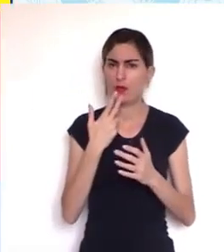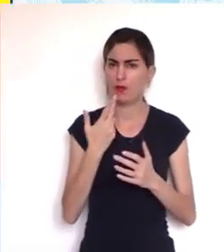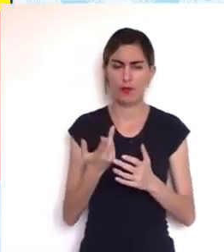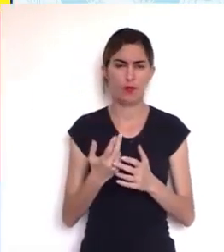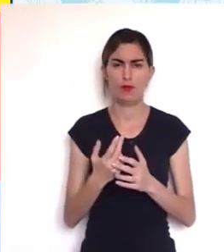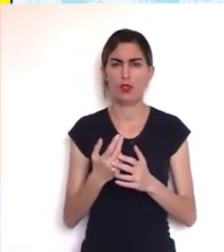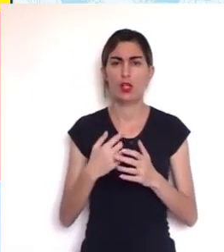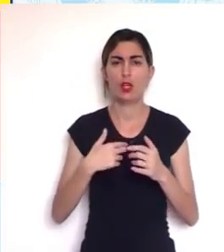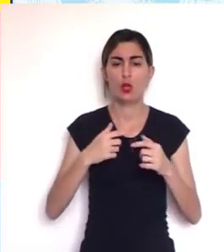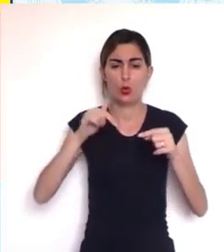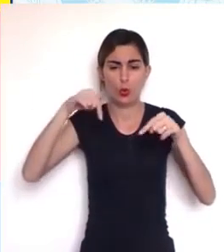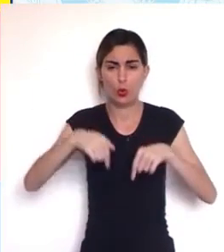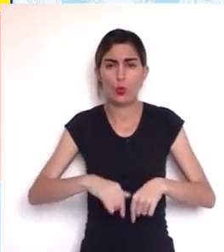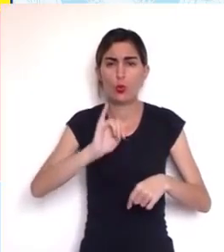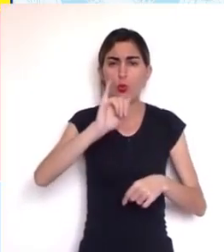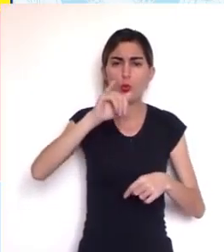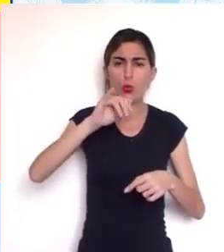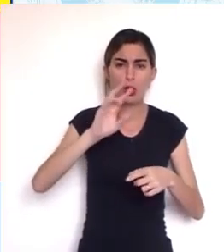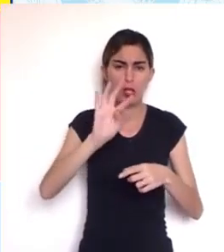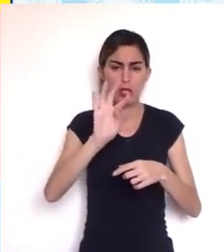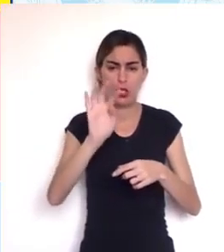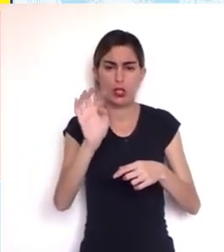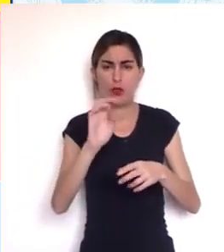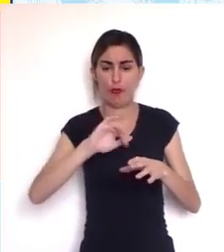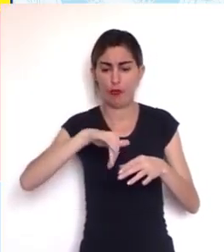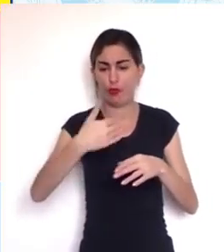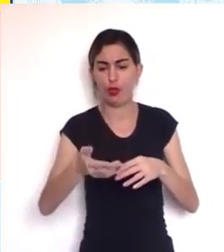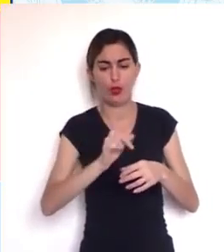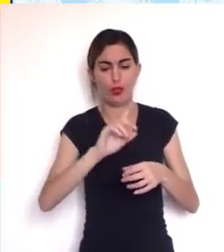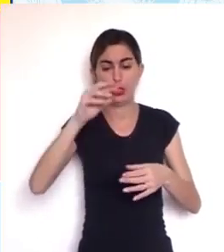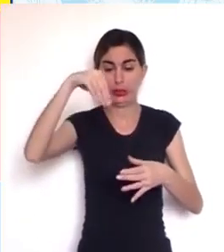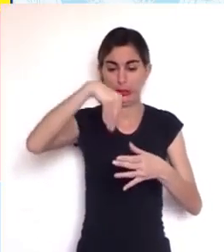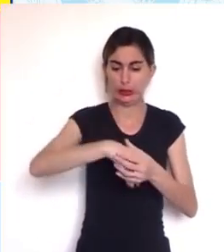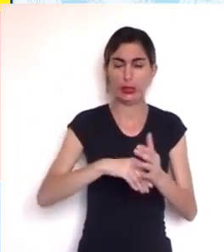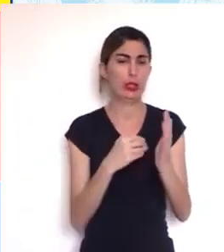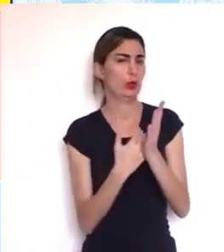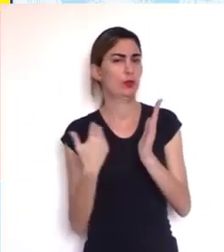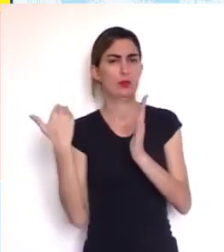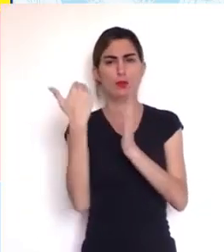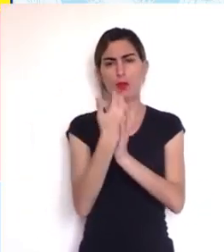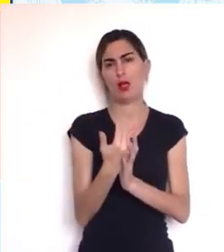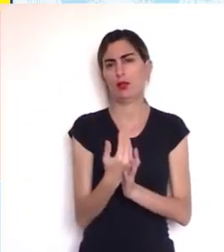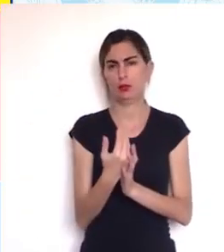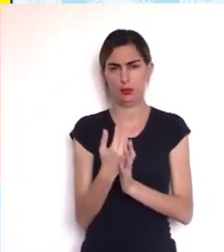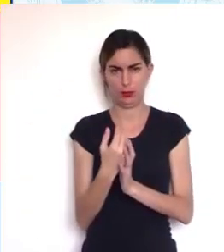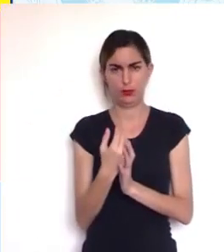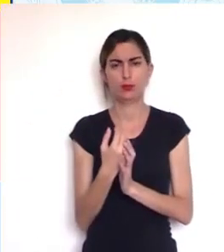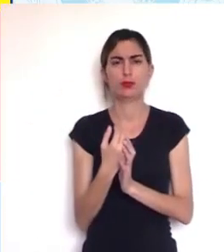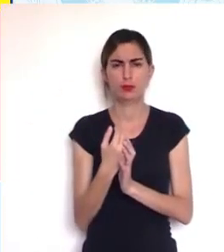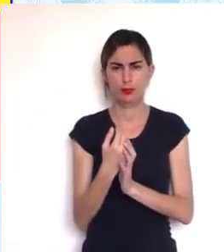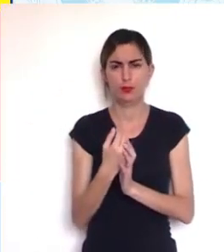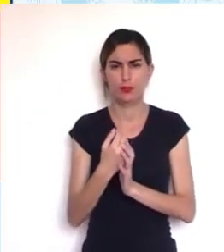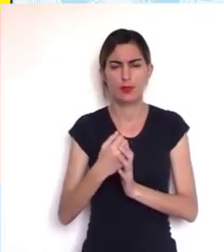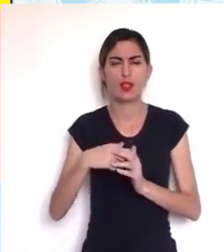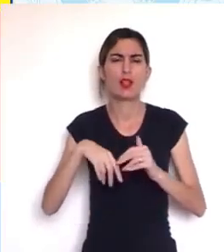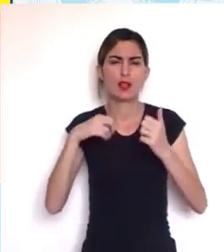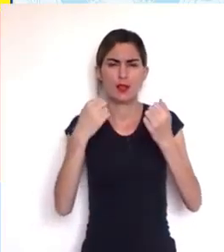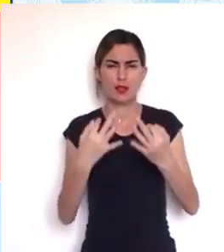do externo, eu estou falando do interno. Então no interno a temperatura é 5.000 graus Celsius. O fato